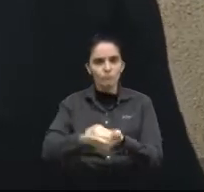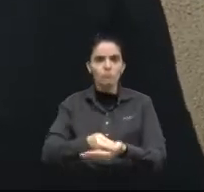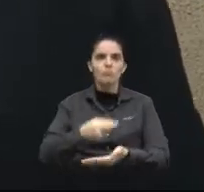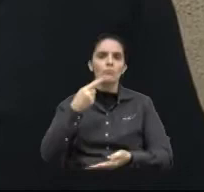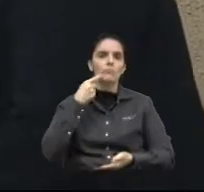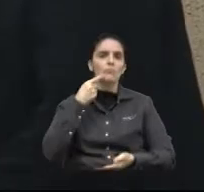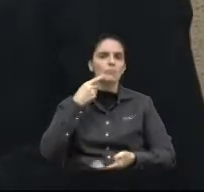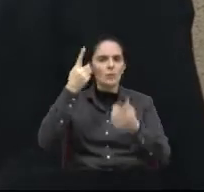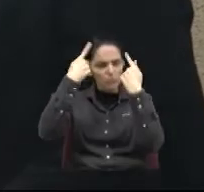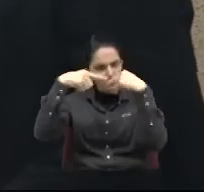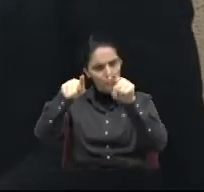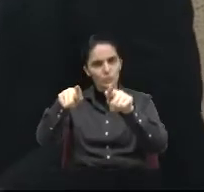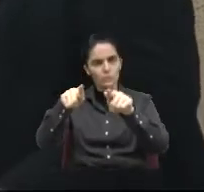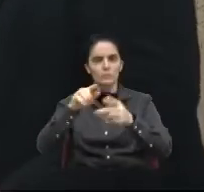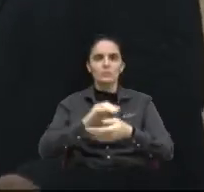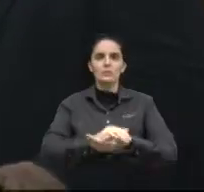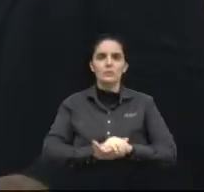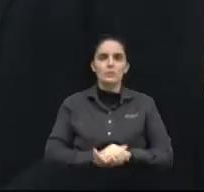nota de repúdio